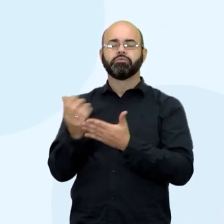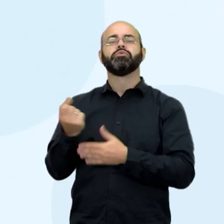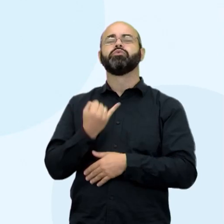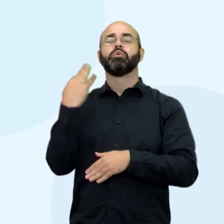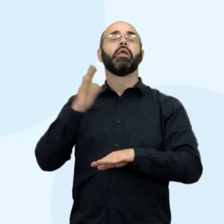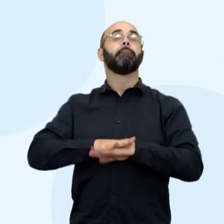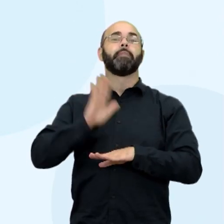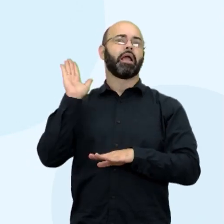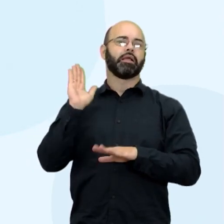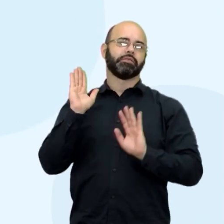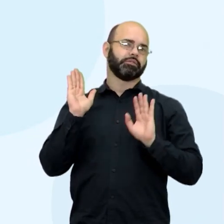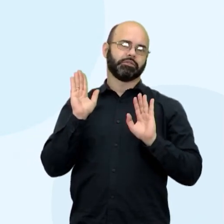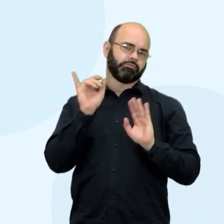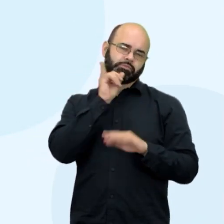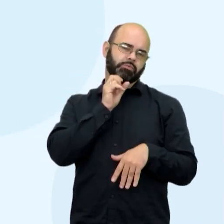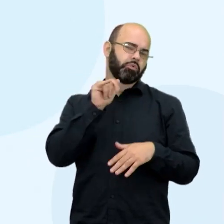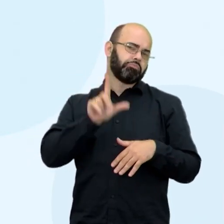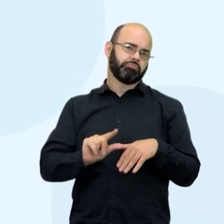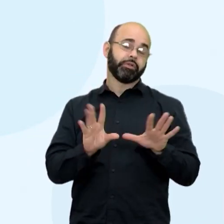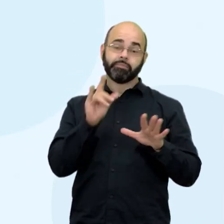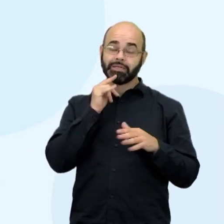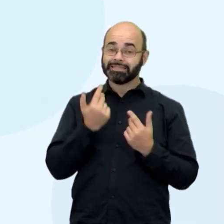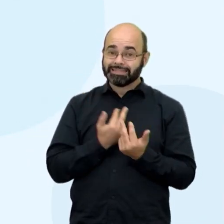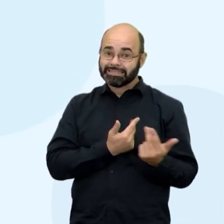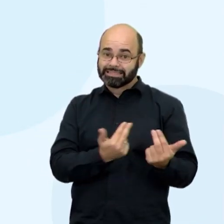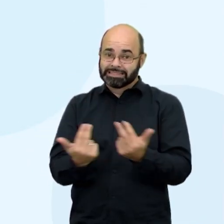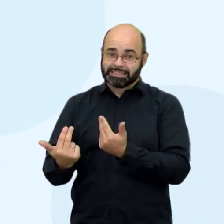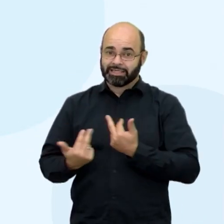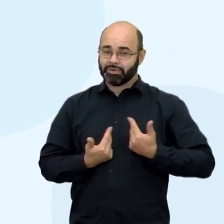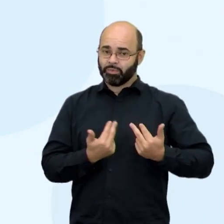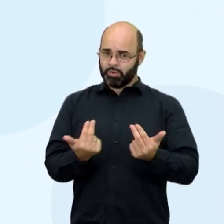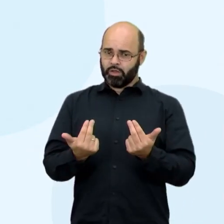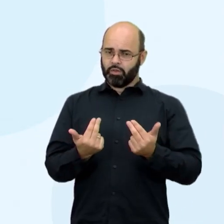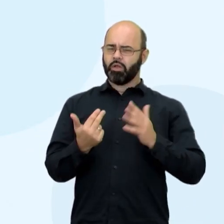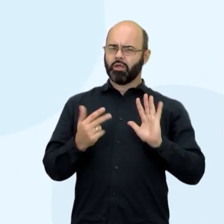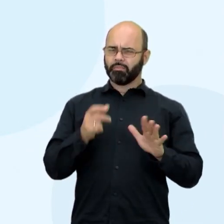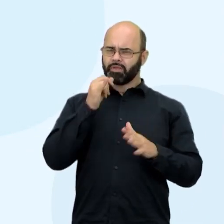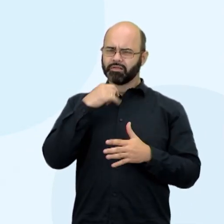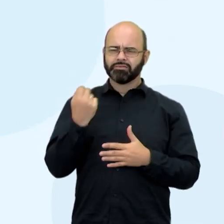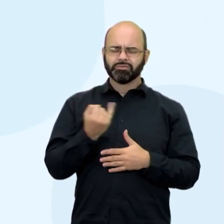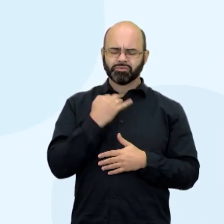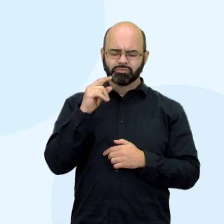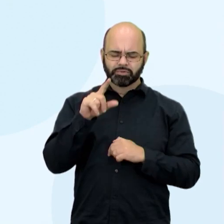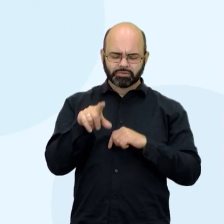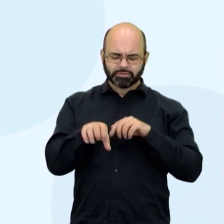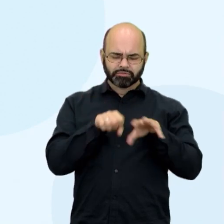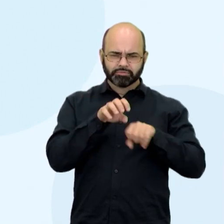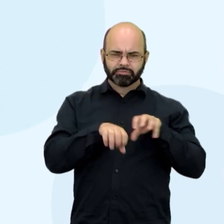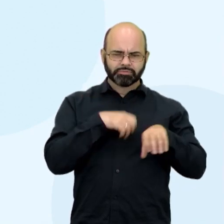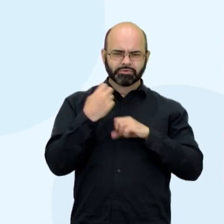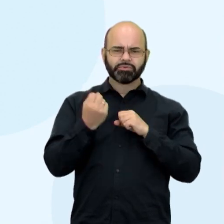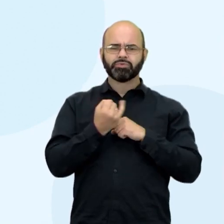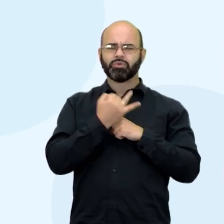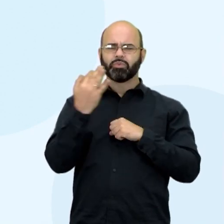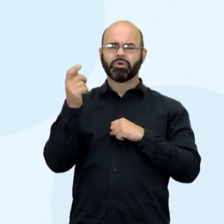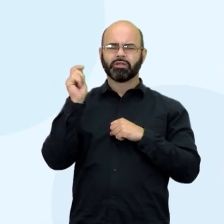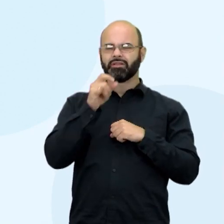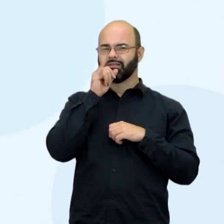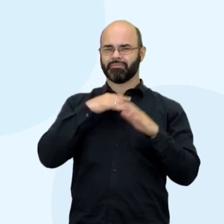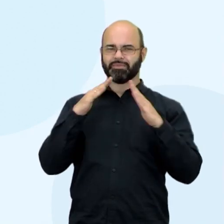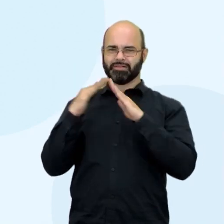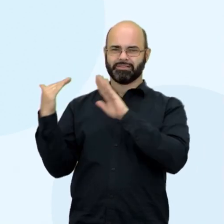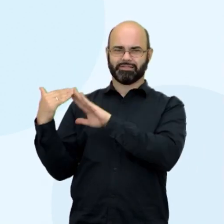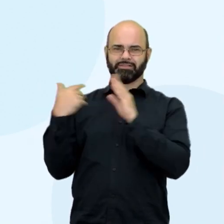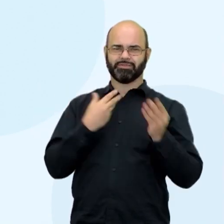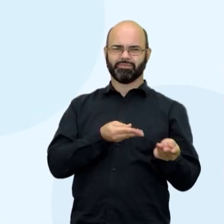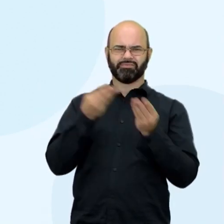tá? Teria condições de eu dar a mesma quantidade de bolo para sua vizinha? Essa é a pergunta.